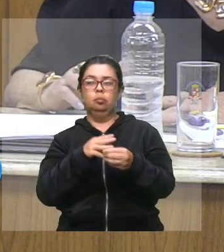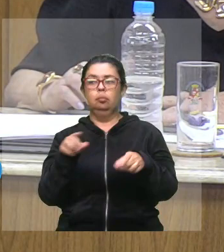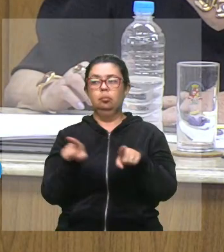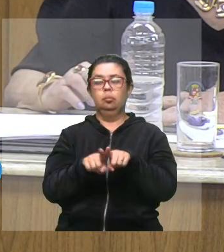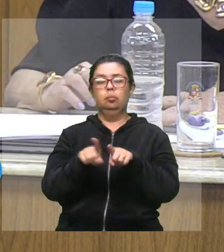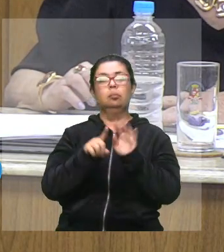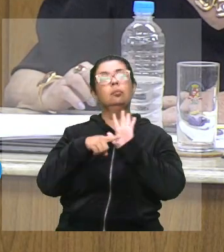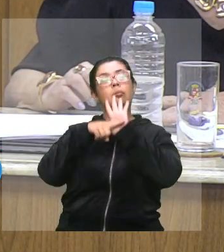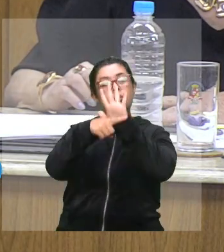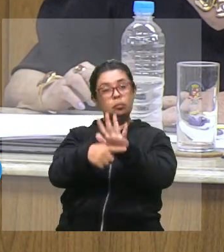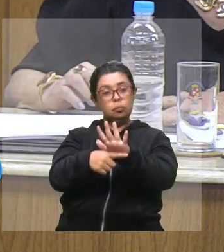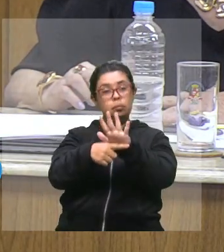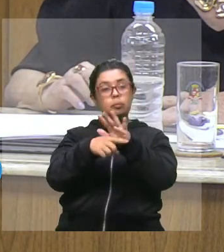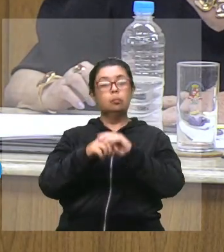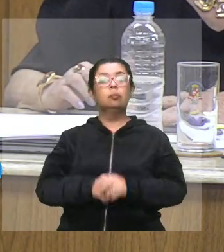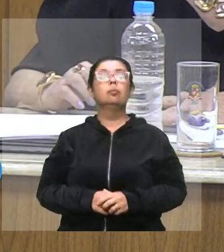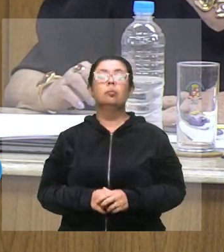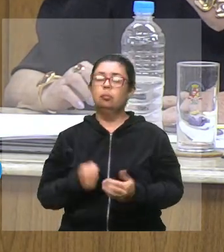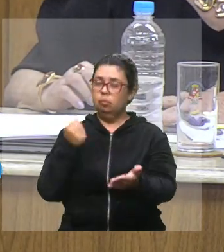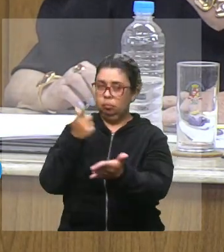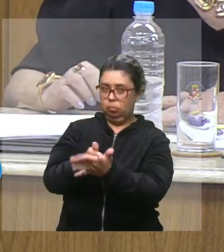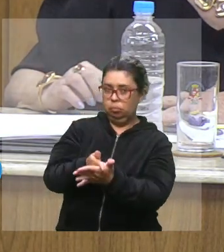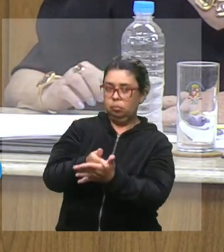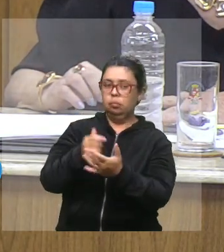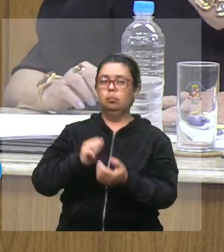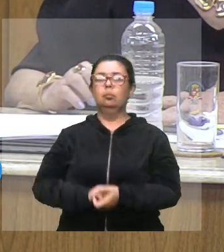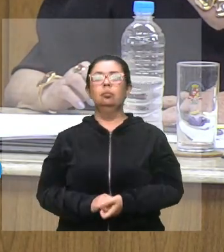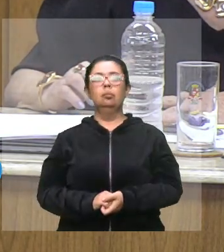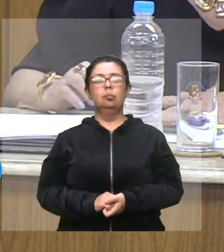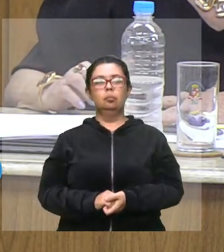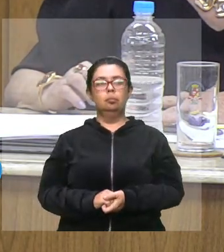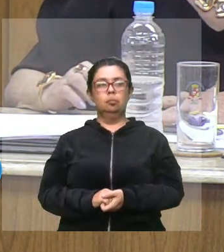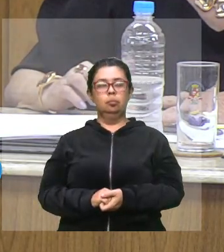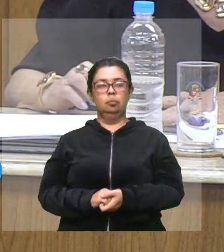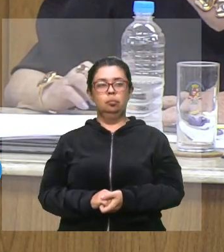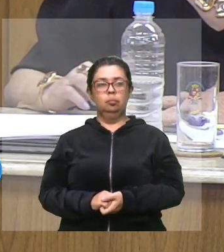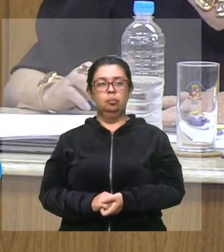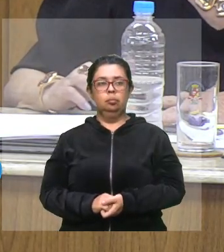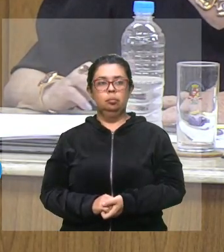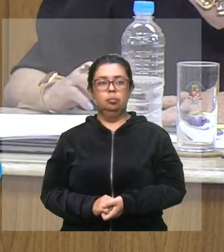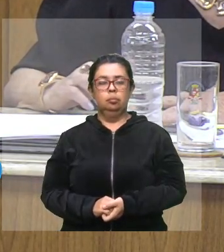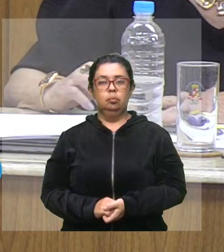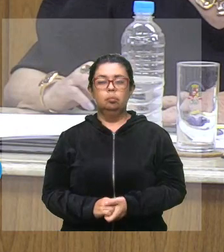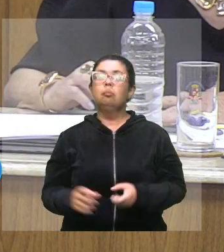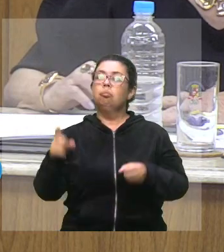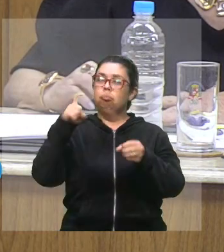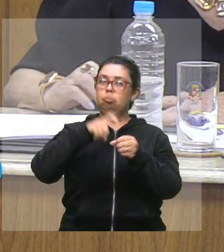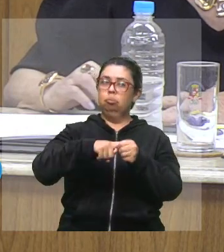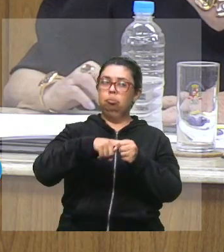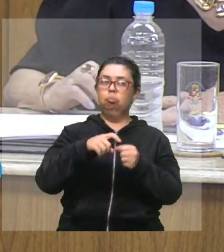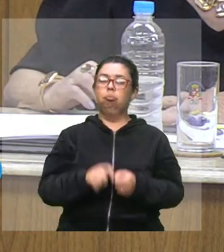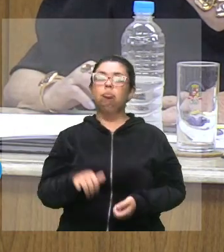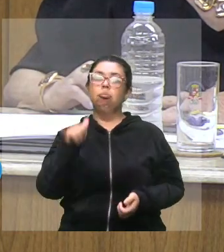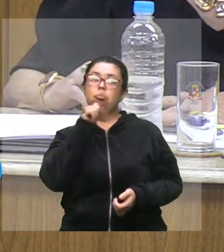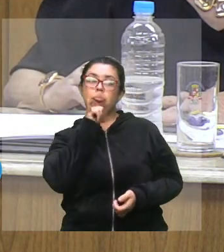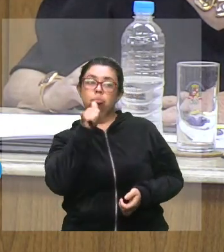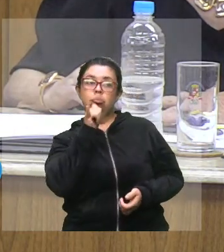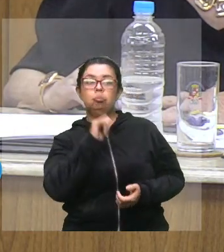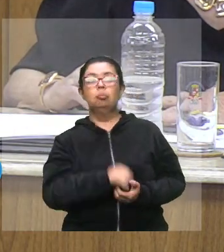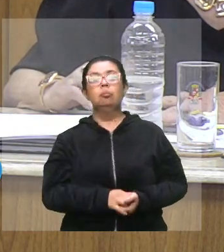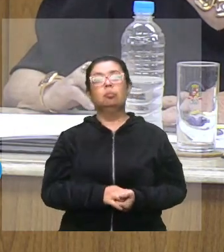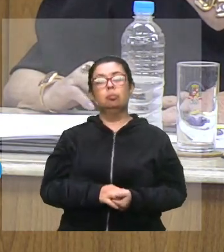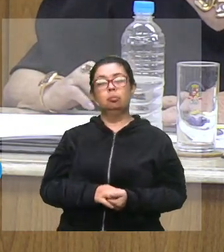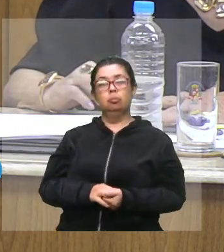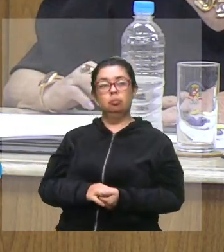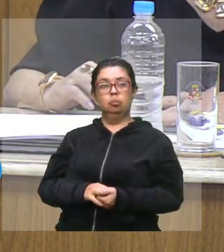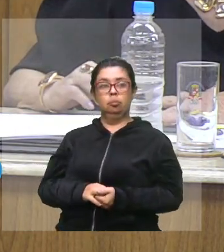poderá ajudar a fazer esta parceria. Como, por exemplo, equipar este local. A